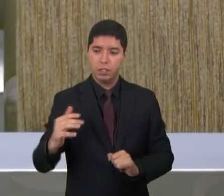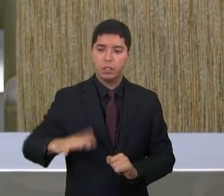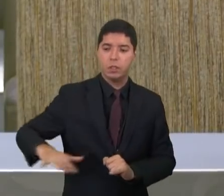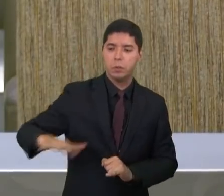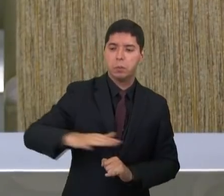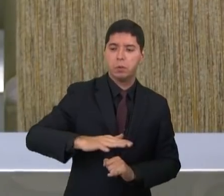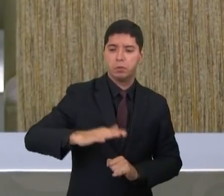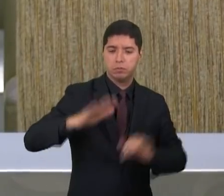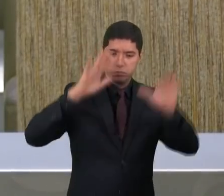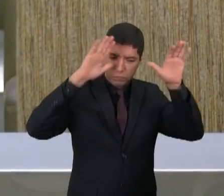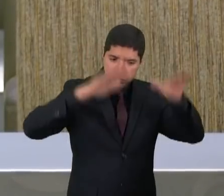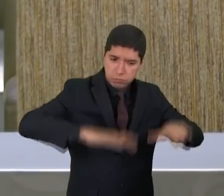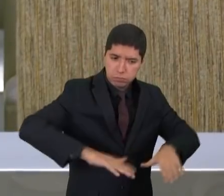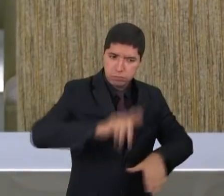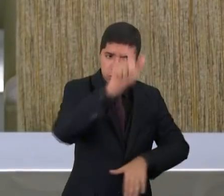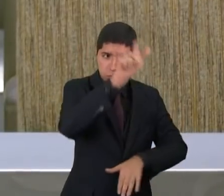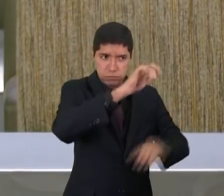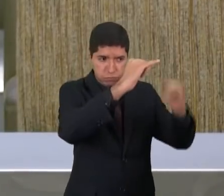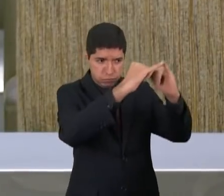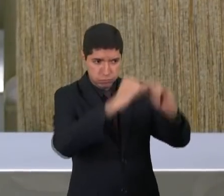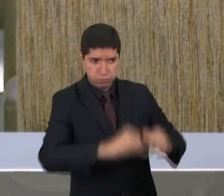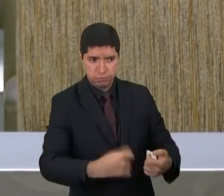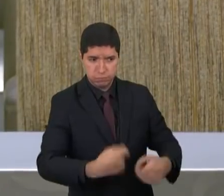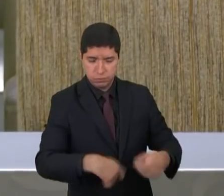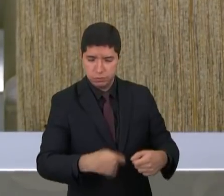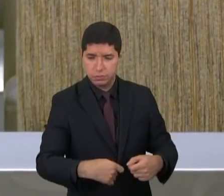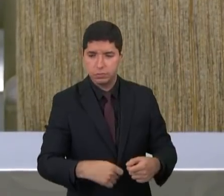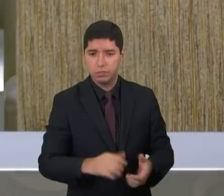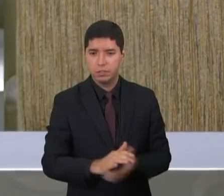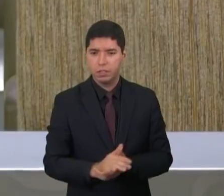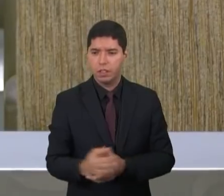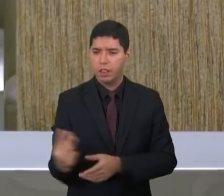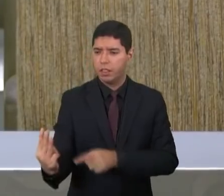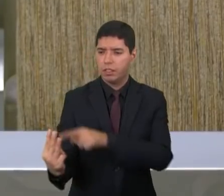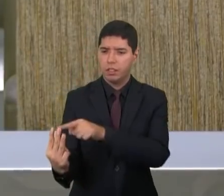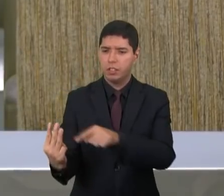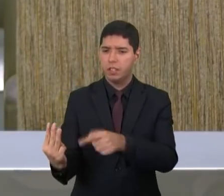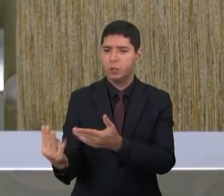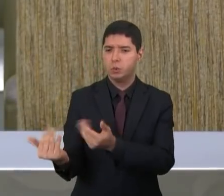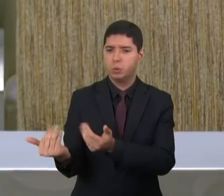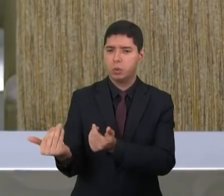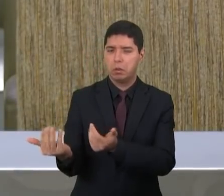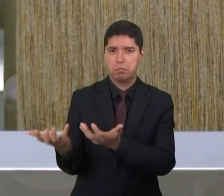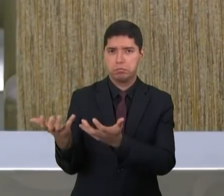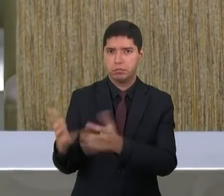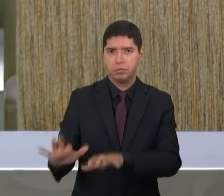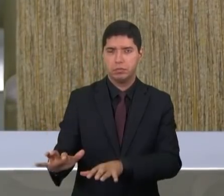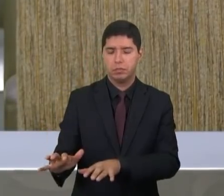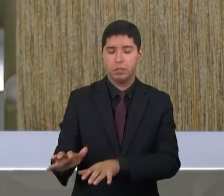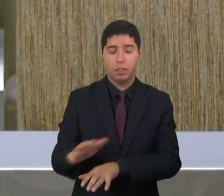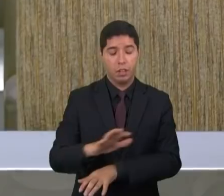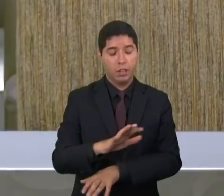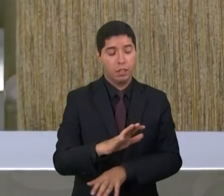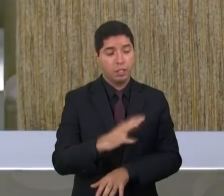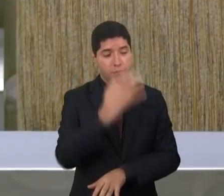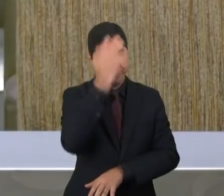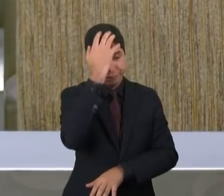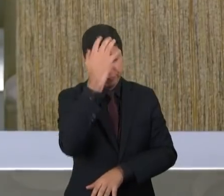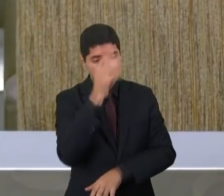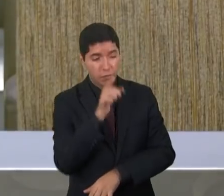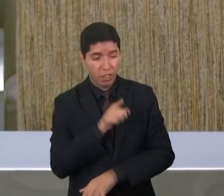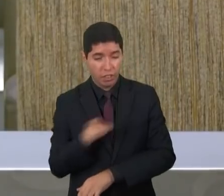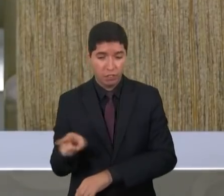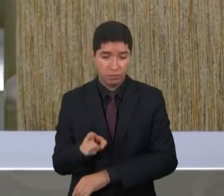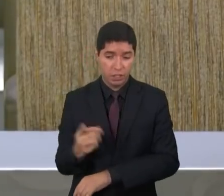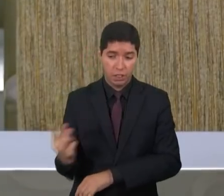dobraram, não se curvaram, alguém chegou e disse ao rei Nabucodonosor: olha, rei, tem três jovens aí que não estão fazendo o que o